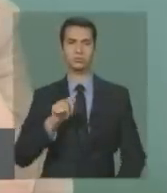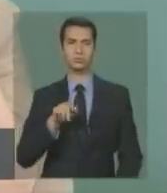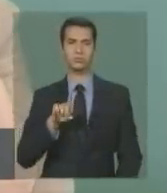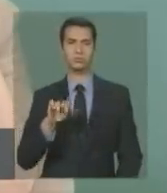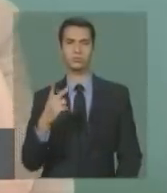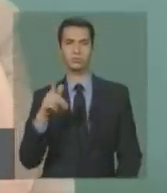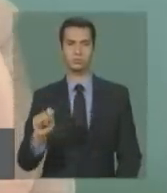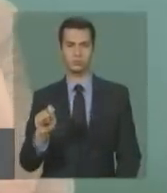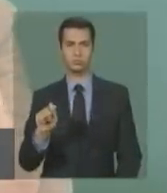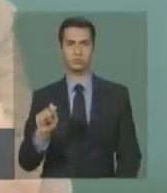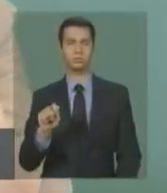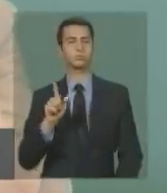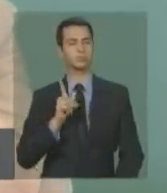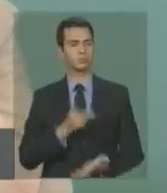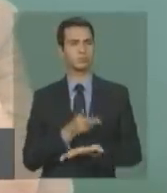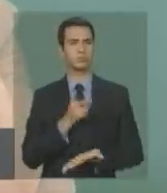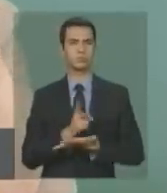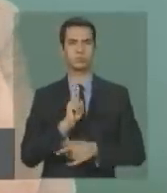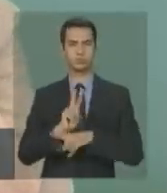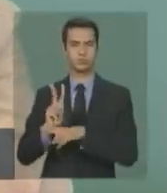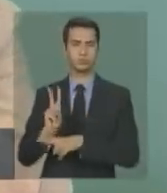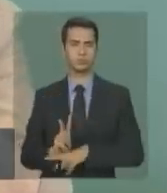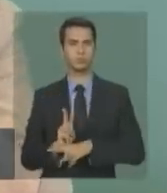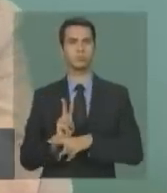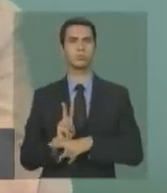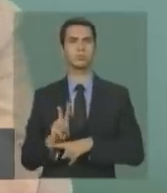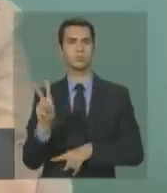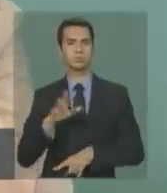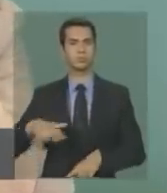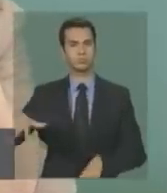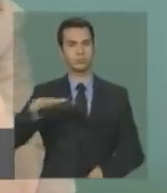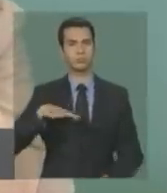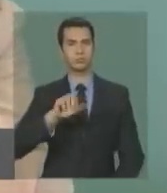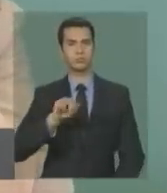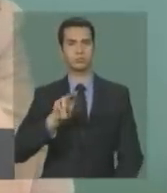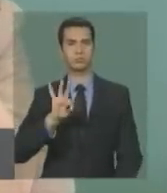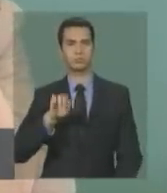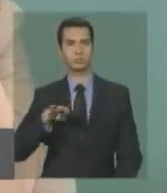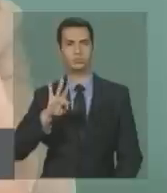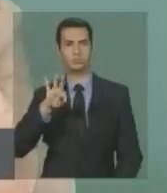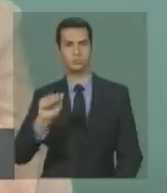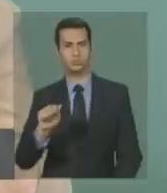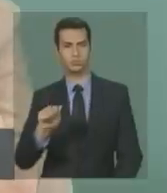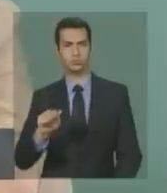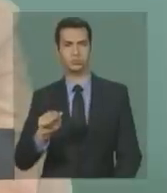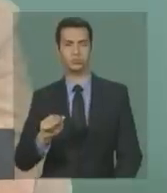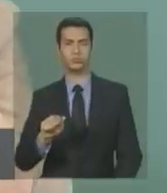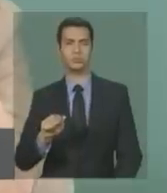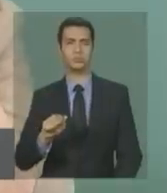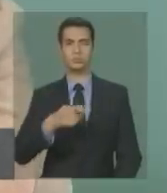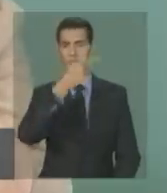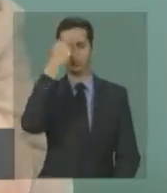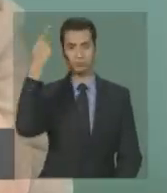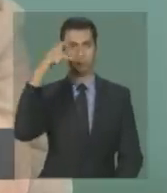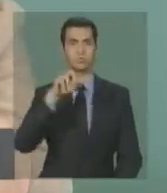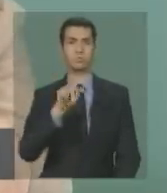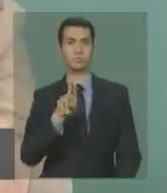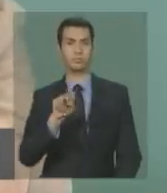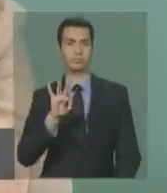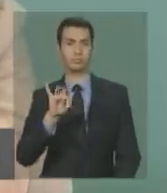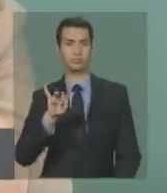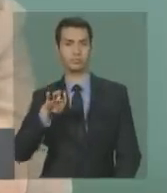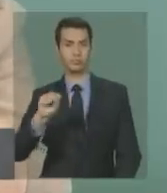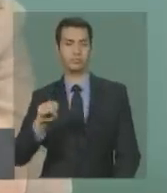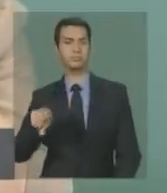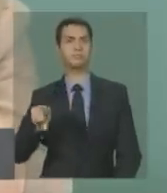trata a questão dos autistas como uma prioridade as pessoas eh que T autismo como uma prioridade